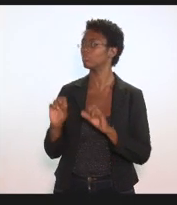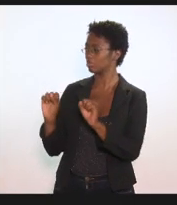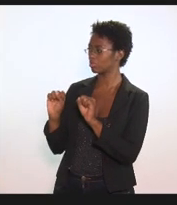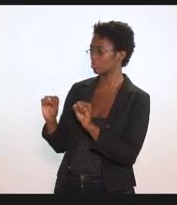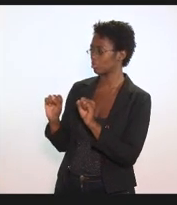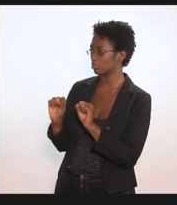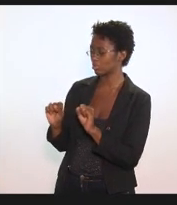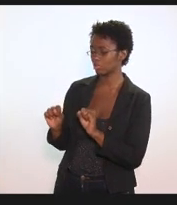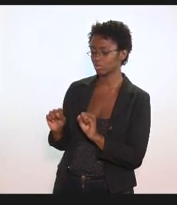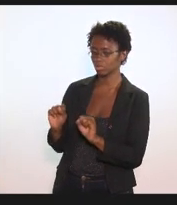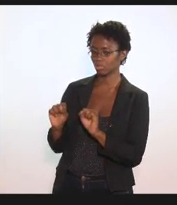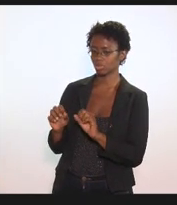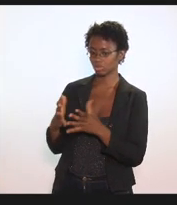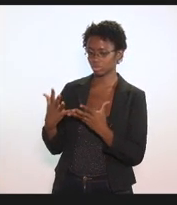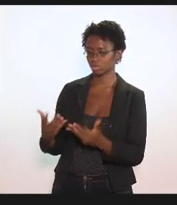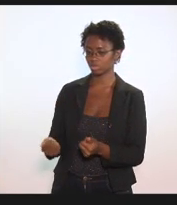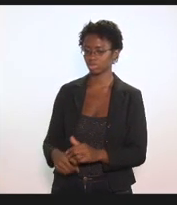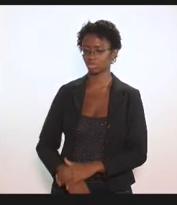coautoria.